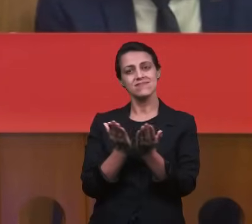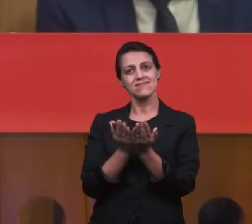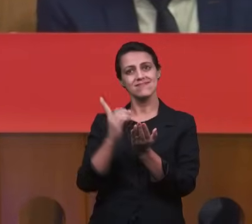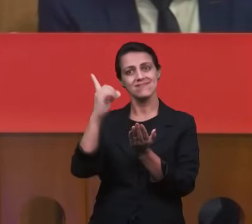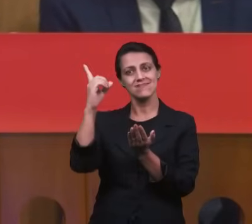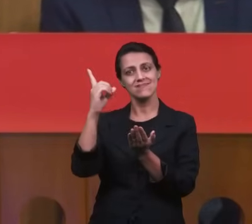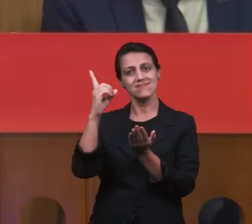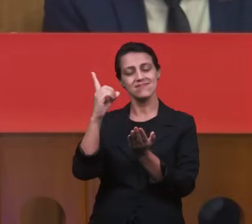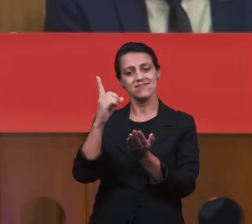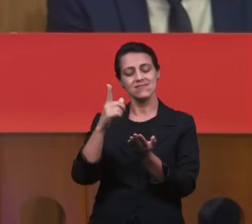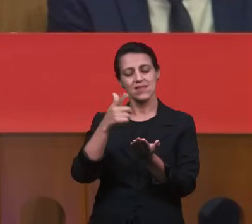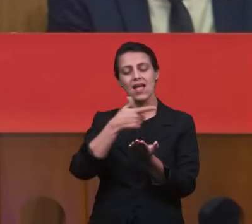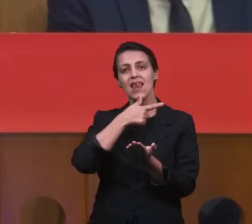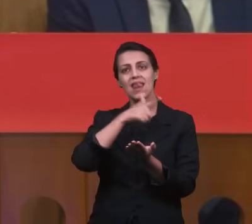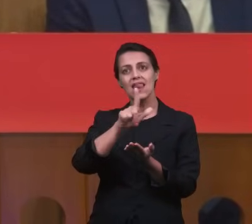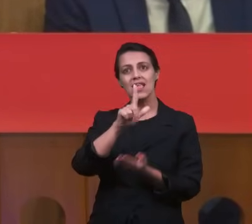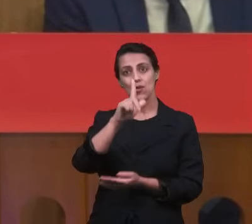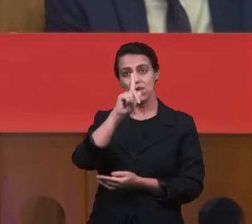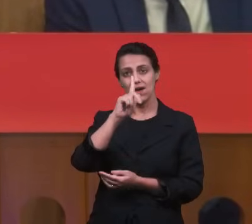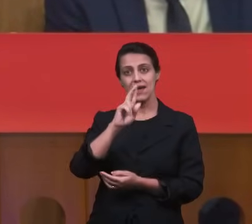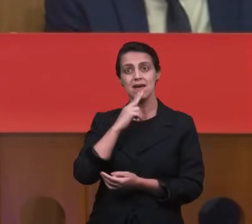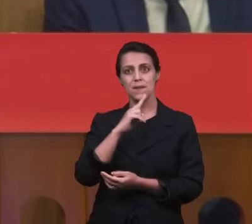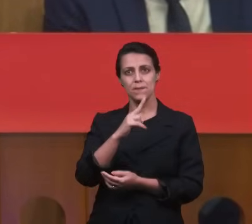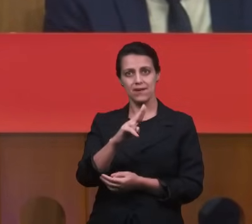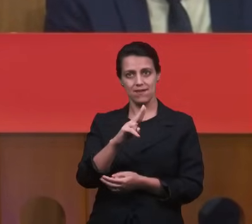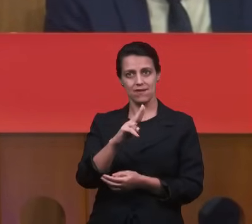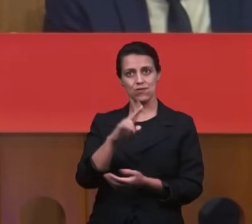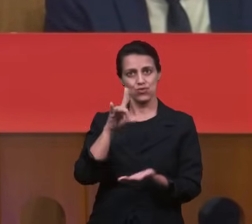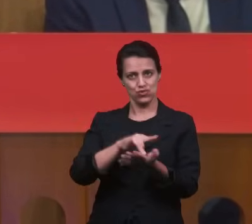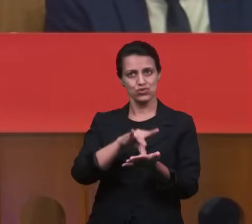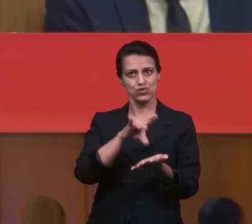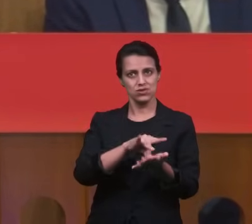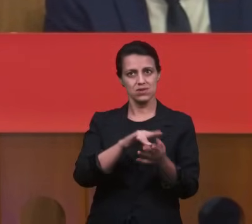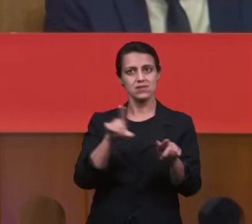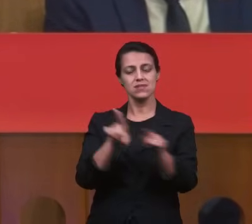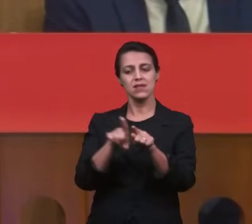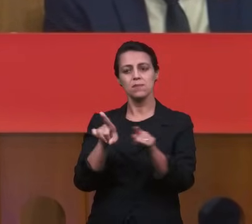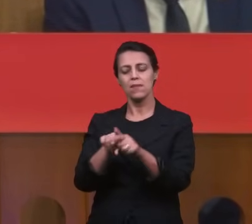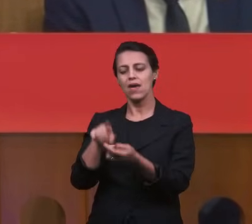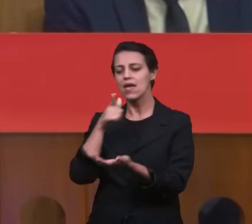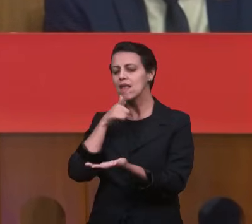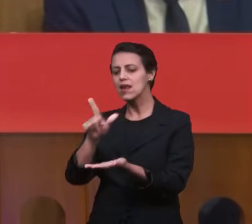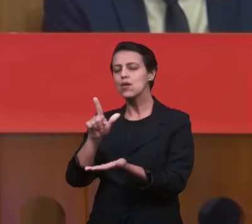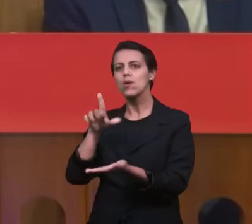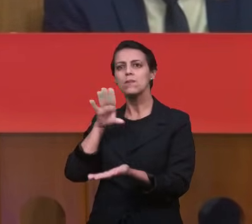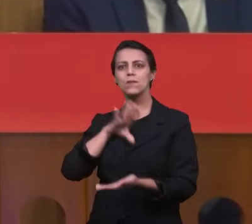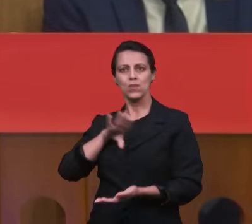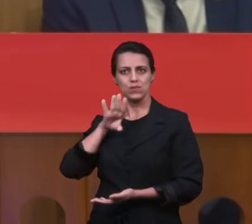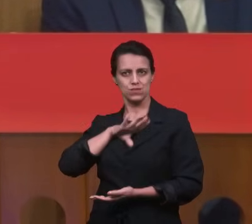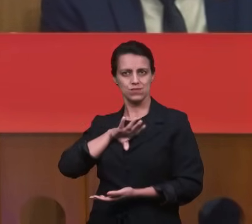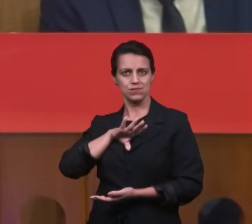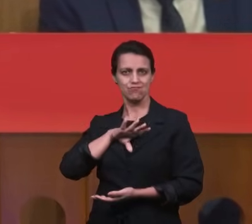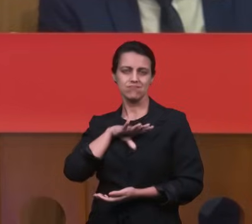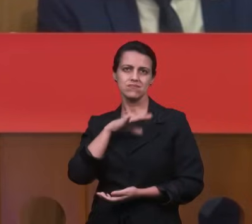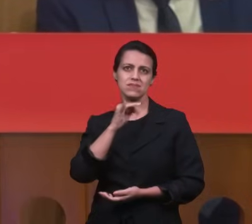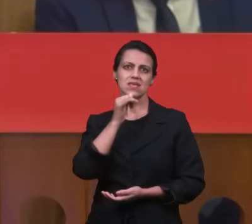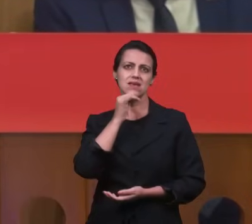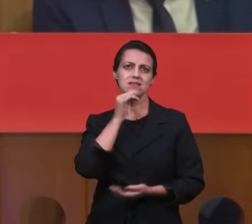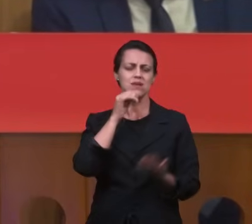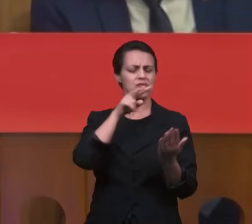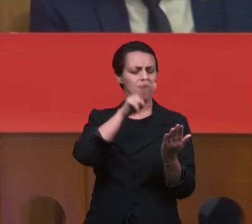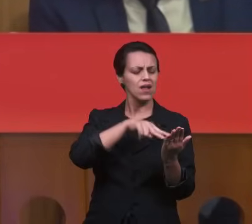no original, e em português. Quando você abre alguma Bíblia em português, você vai encontrar a palavra, em